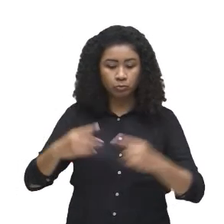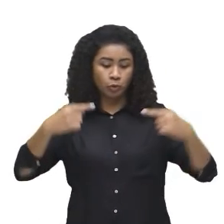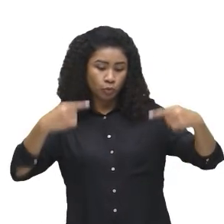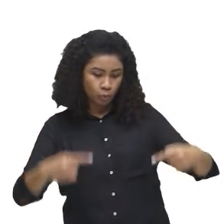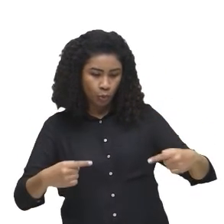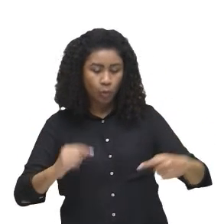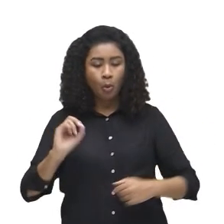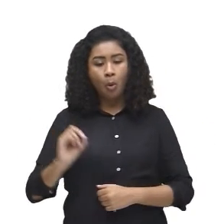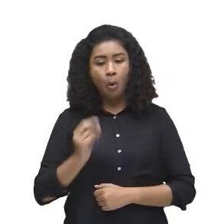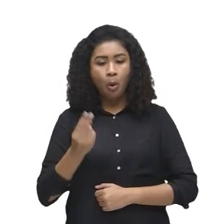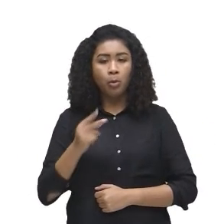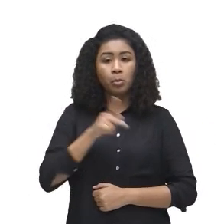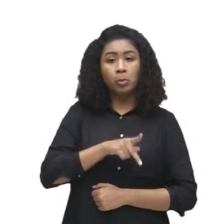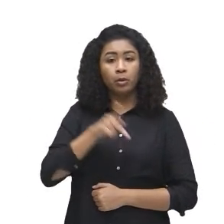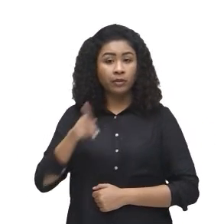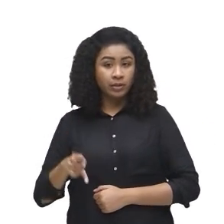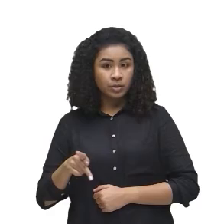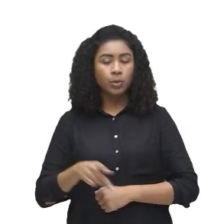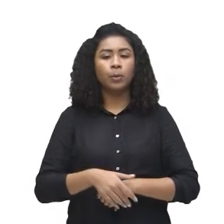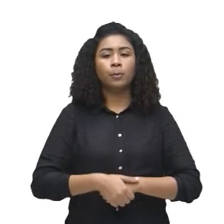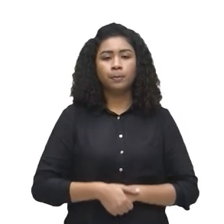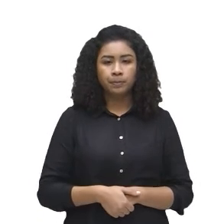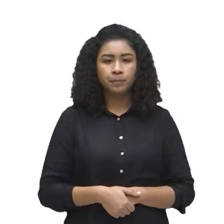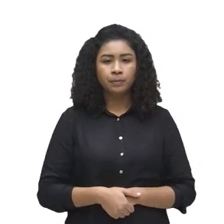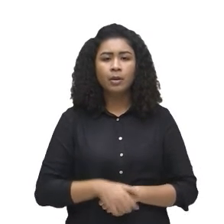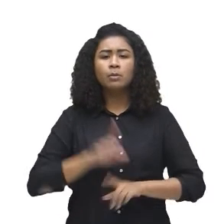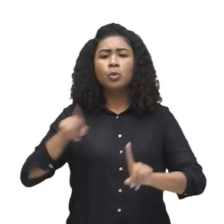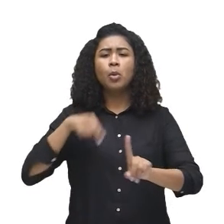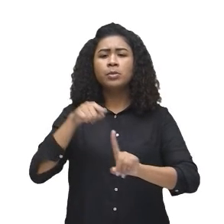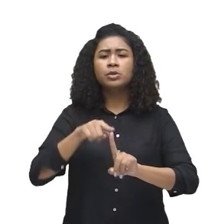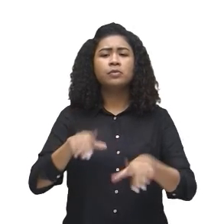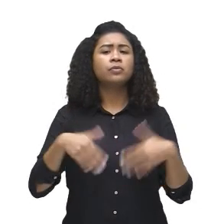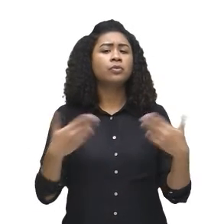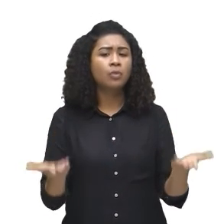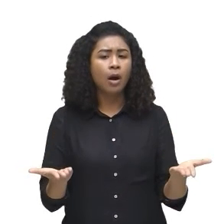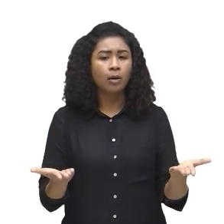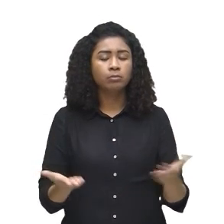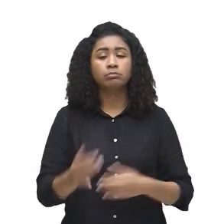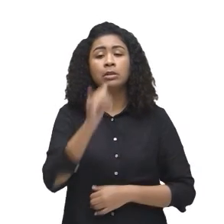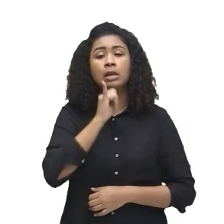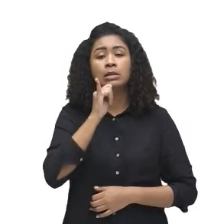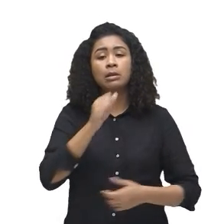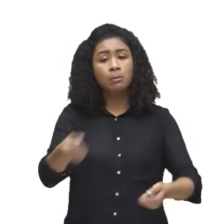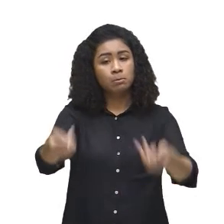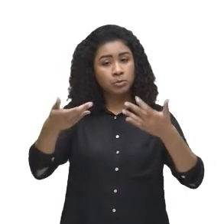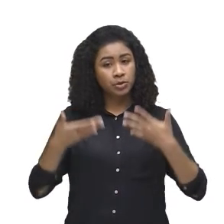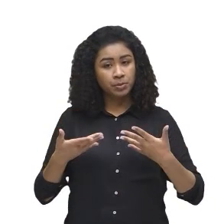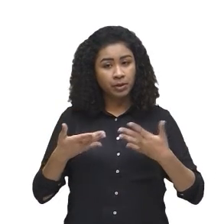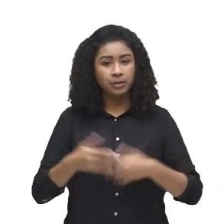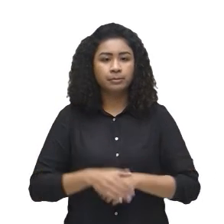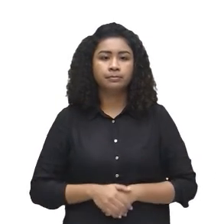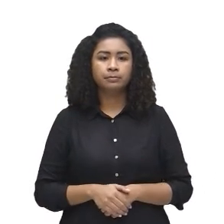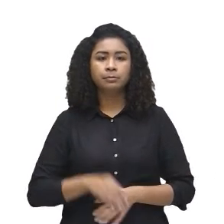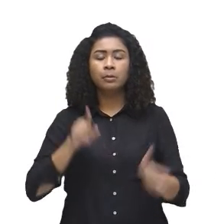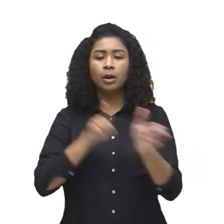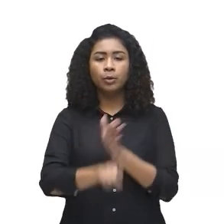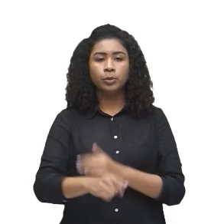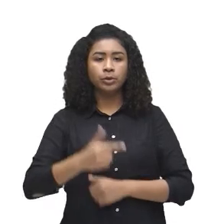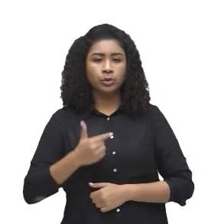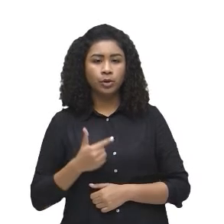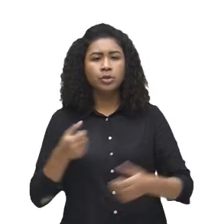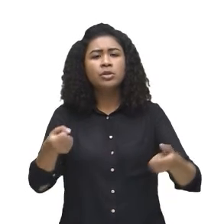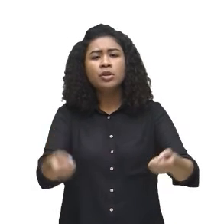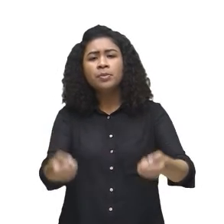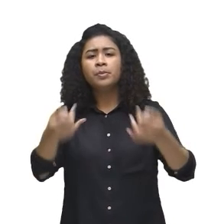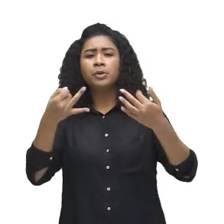qual finalidade? Dê um exemplo. Questão 2. Descreva em no mínimo 3 linhas